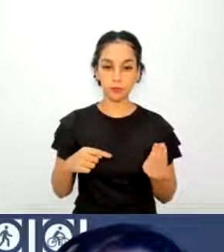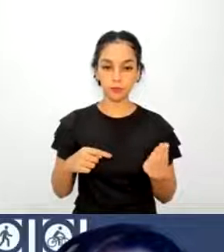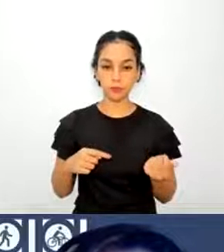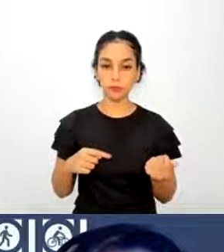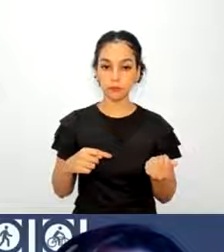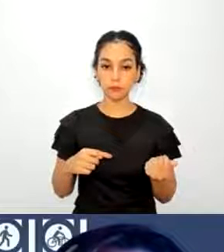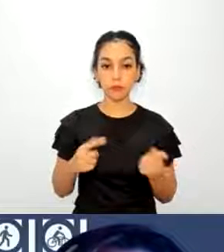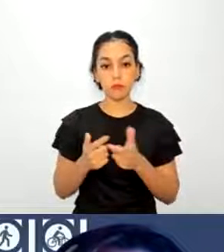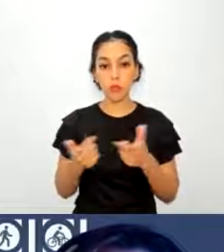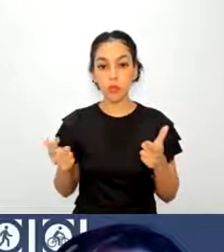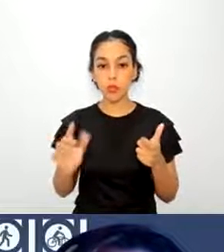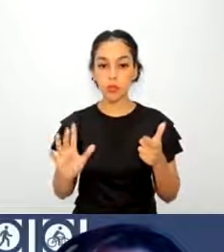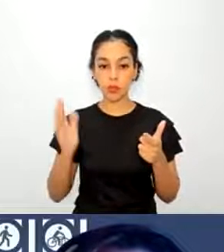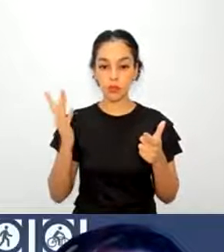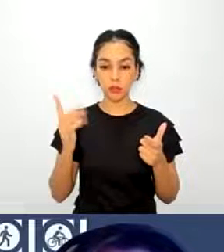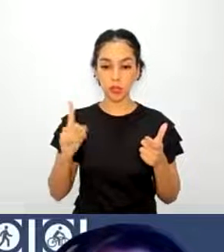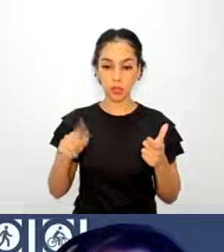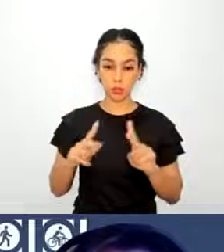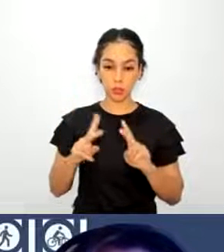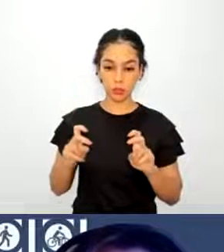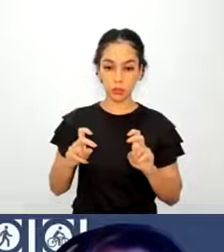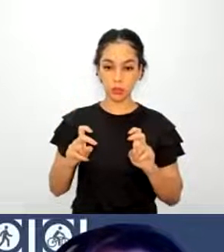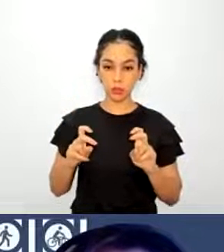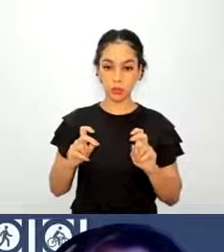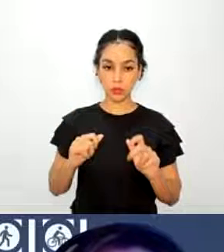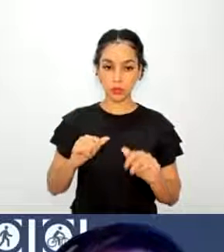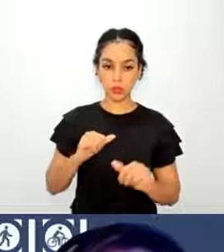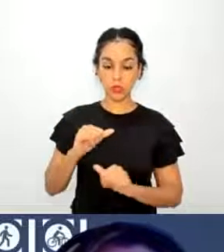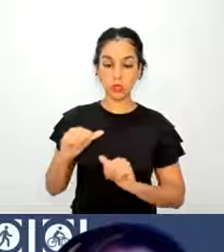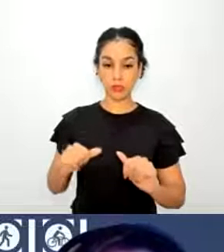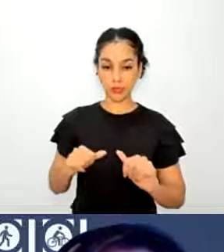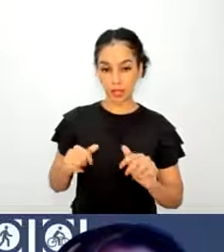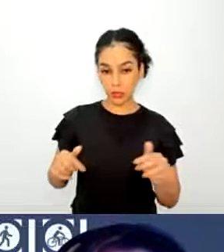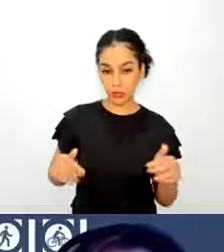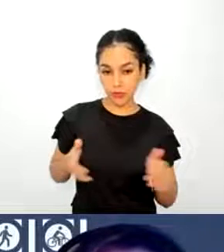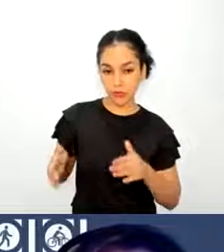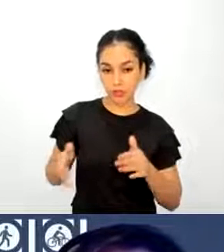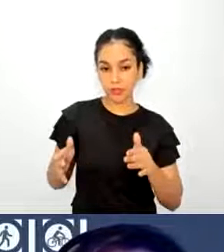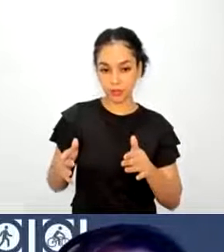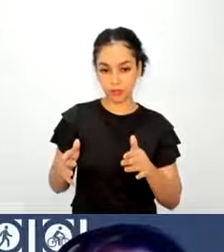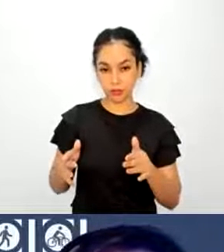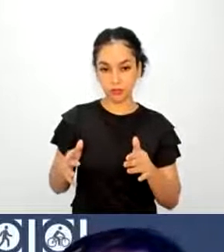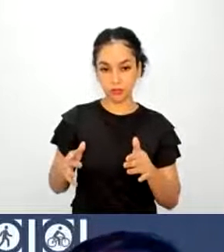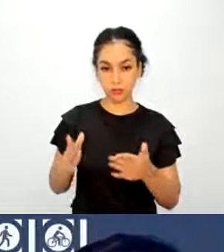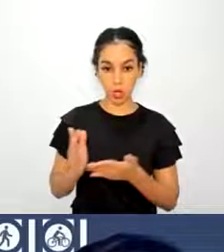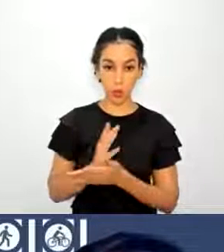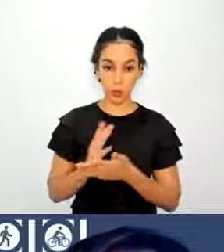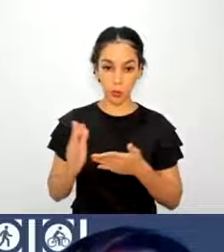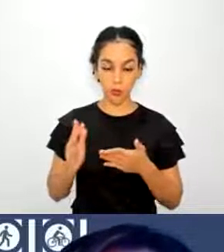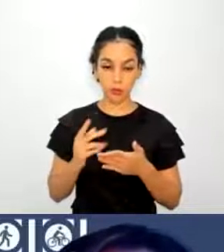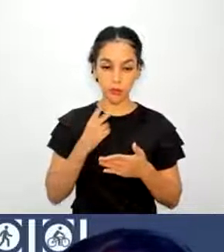a maioria desses casos trata da reconversão das vias, né, exceto uma ou outra que vão tratar especificamente de